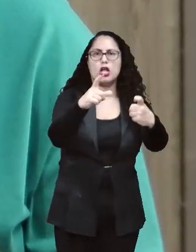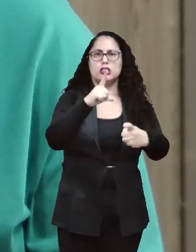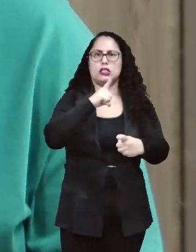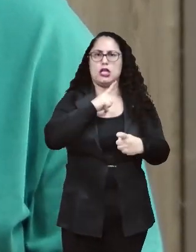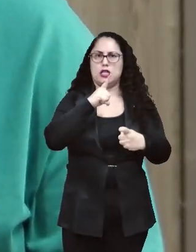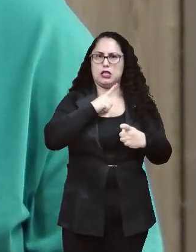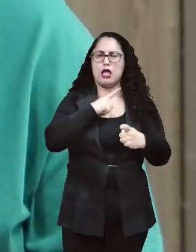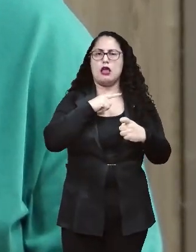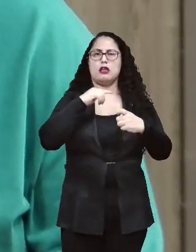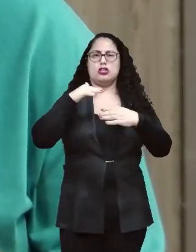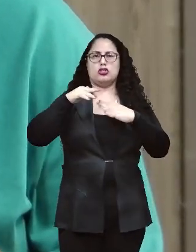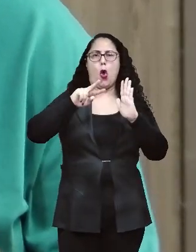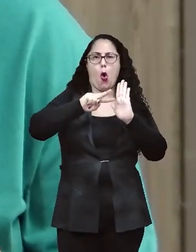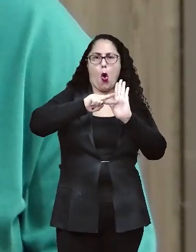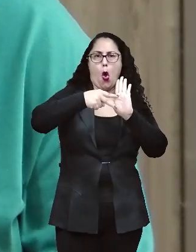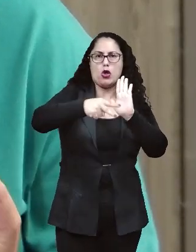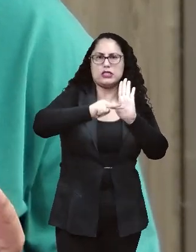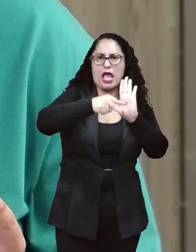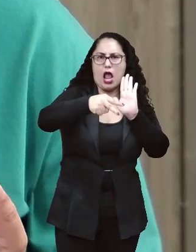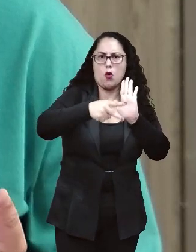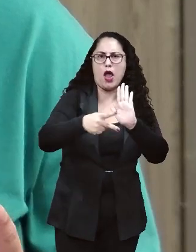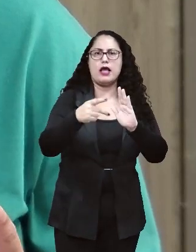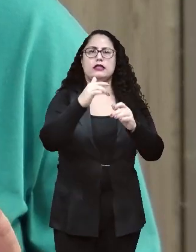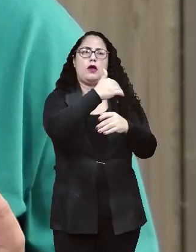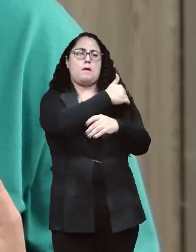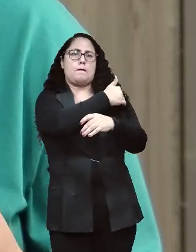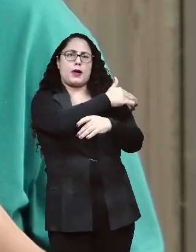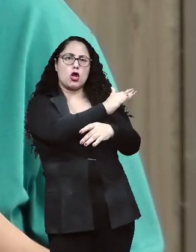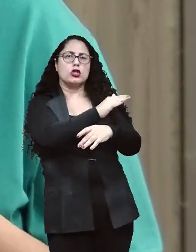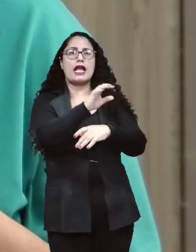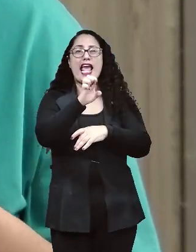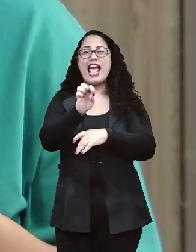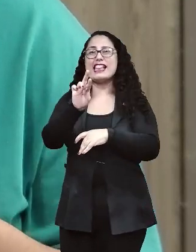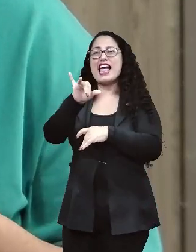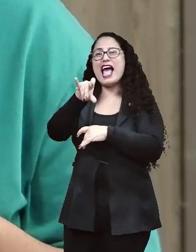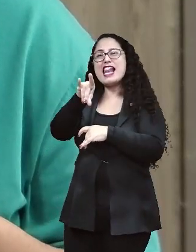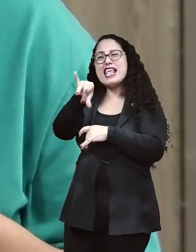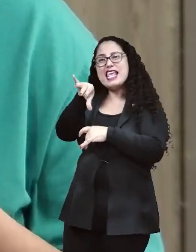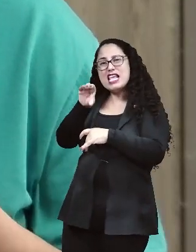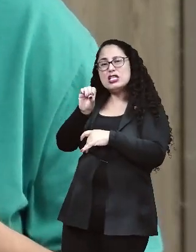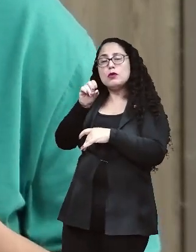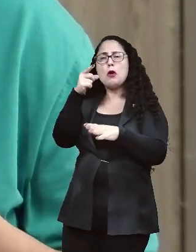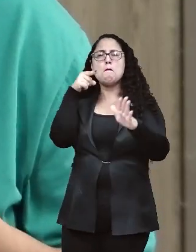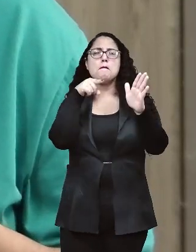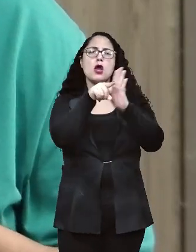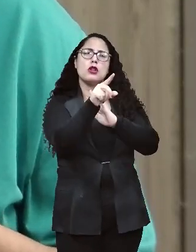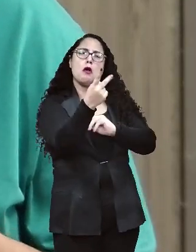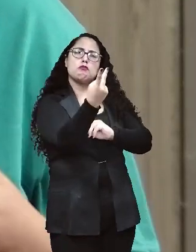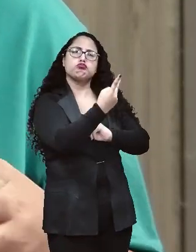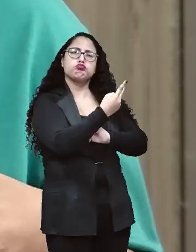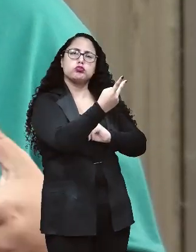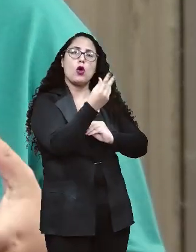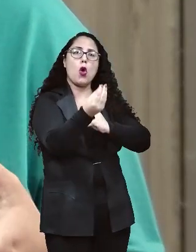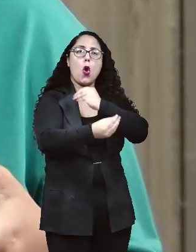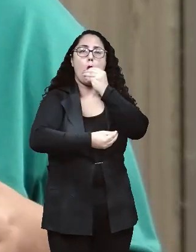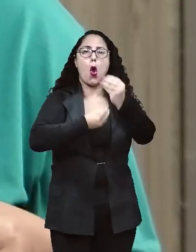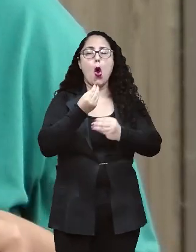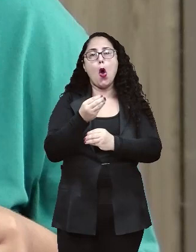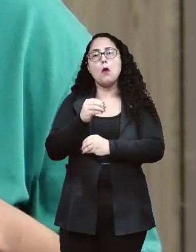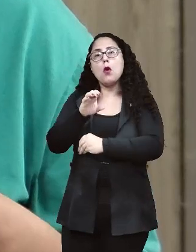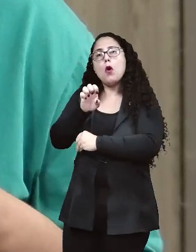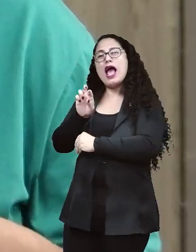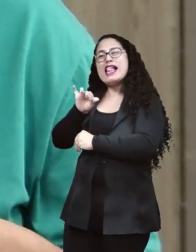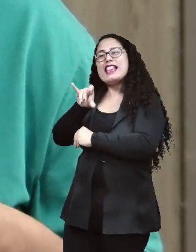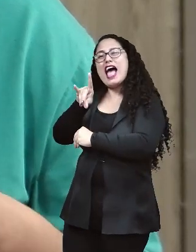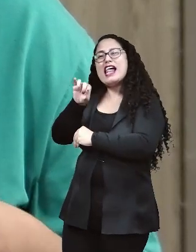que são consequência desse preconceito, que a gente chama de etarismo, eu queria perguntar para vocês como o